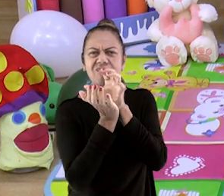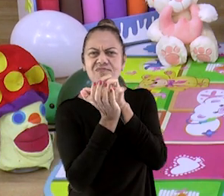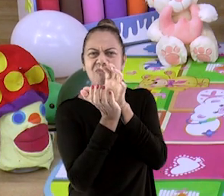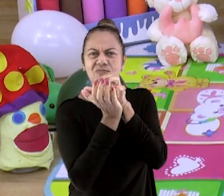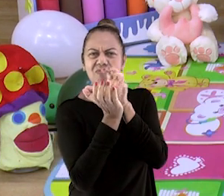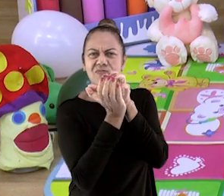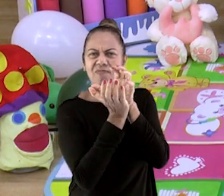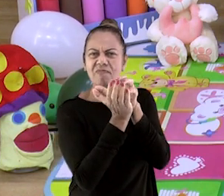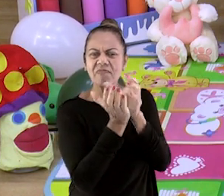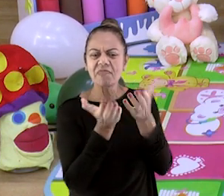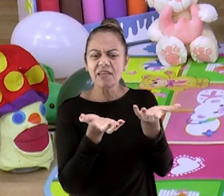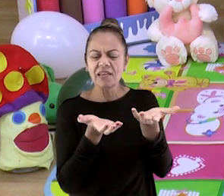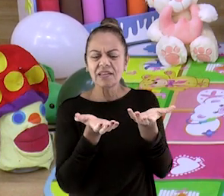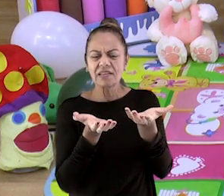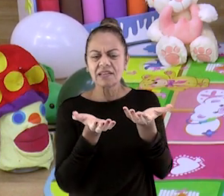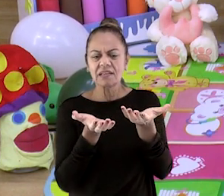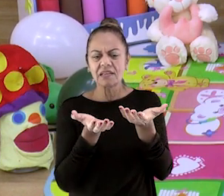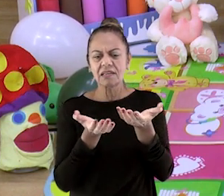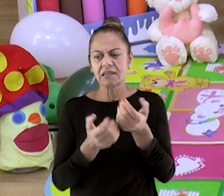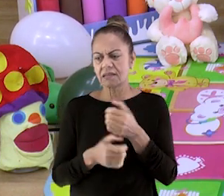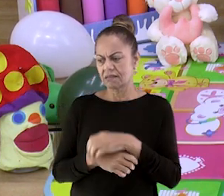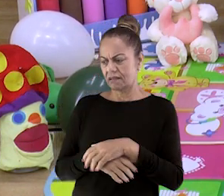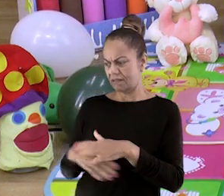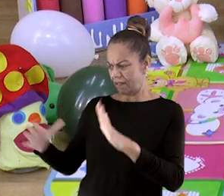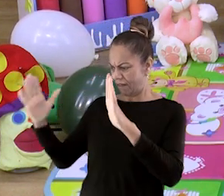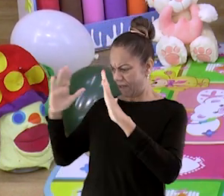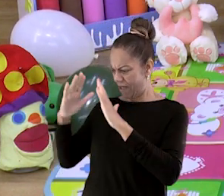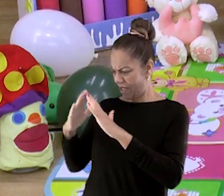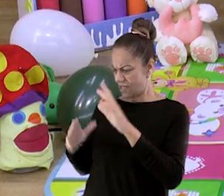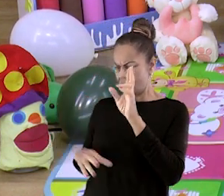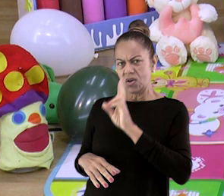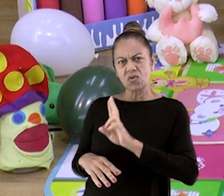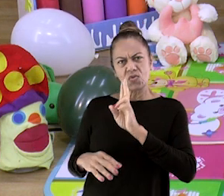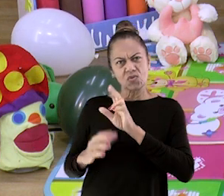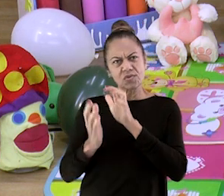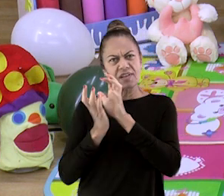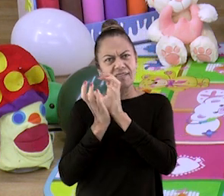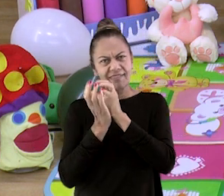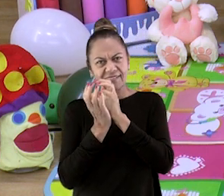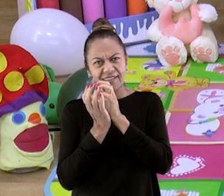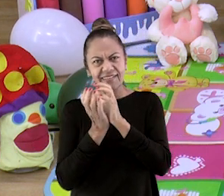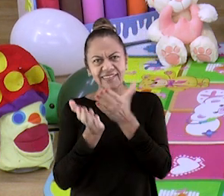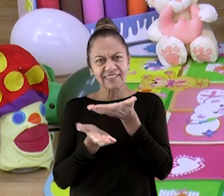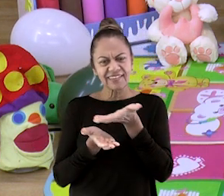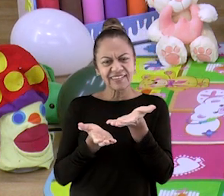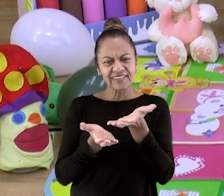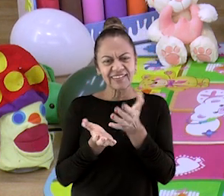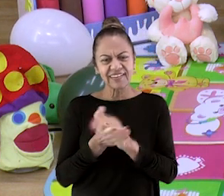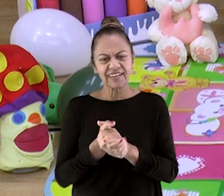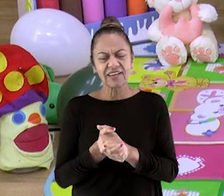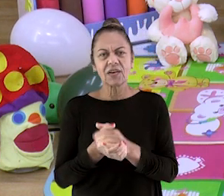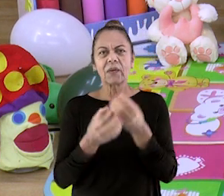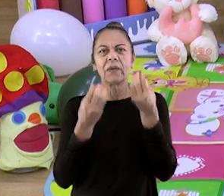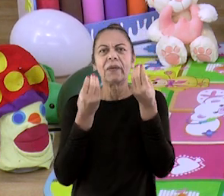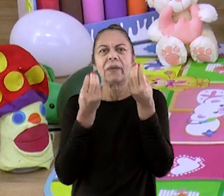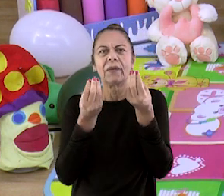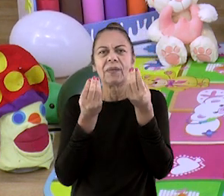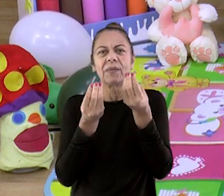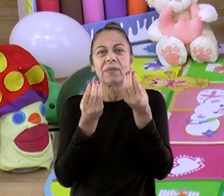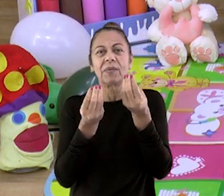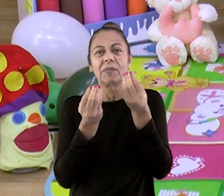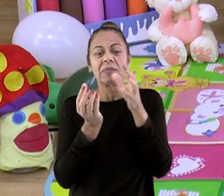Será que essa casa engraçada usa dentadura olha gente como é possível